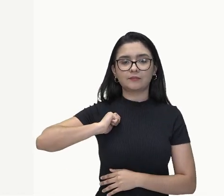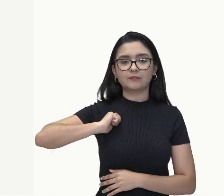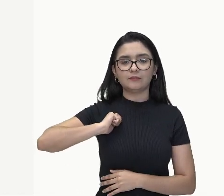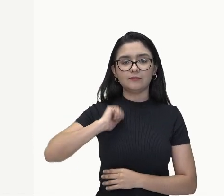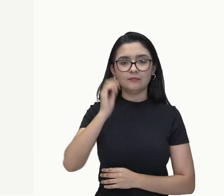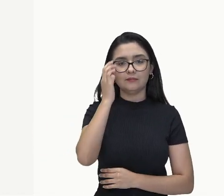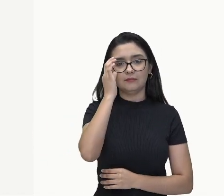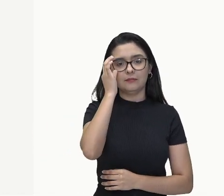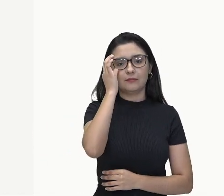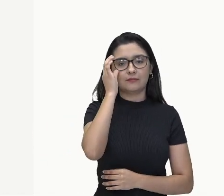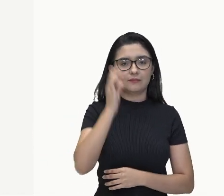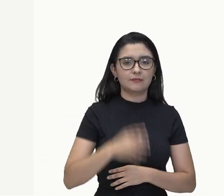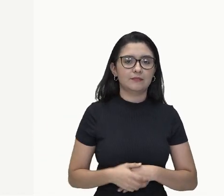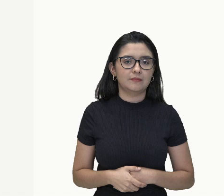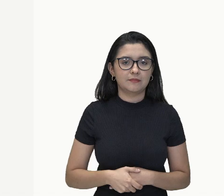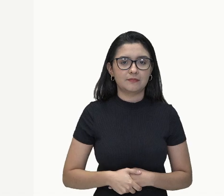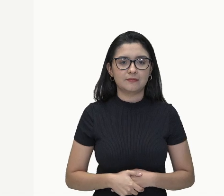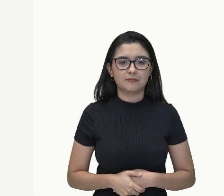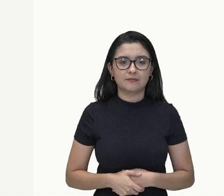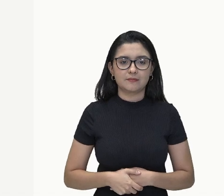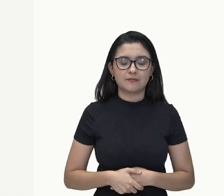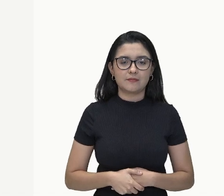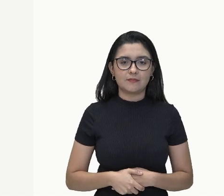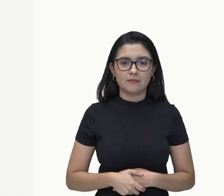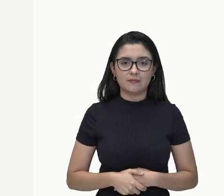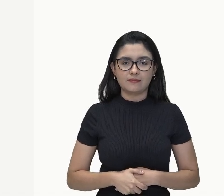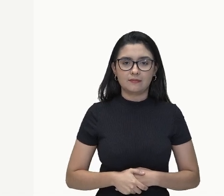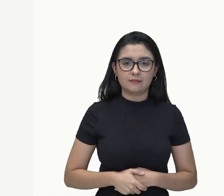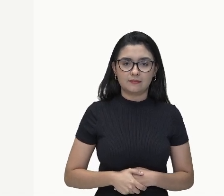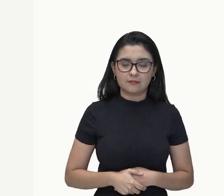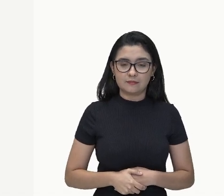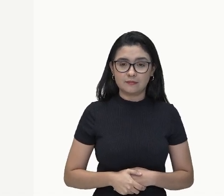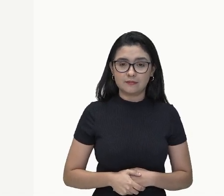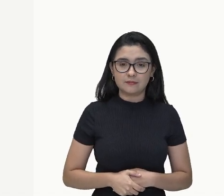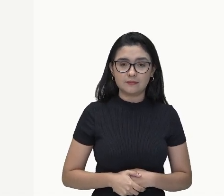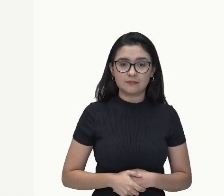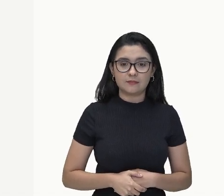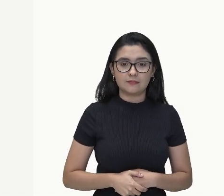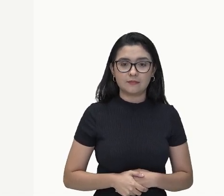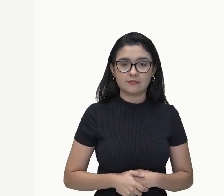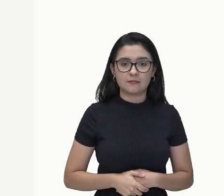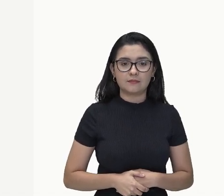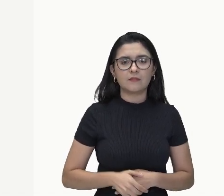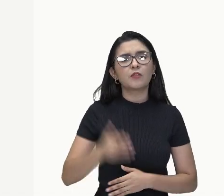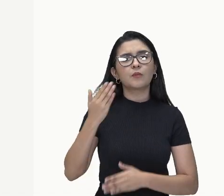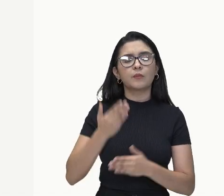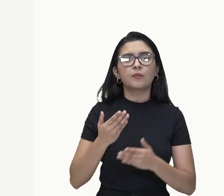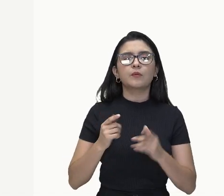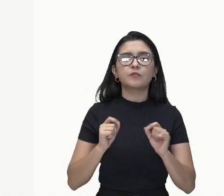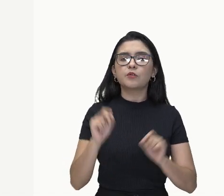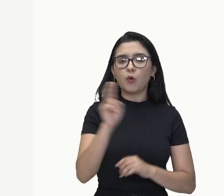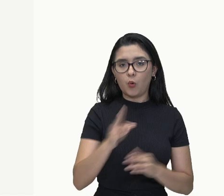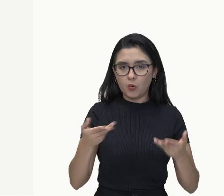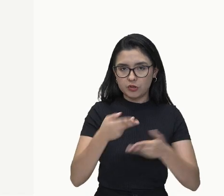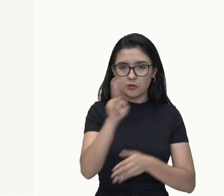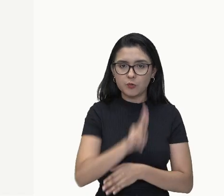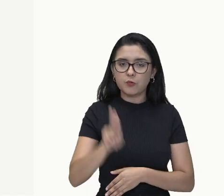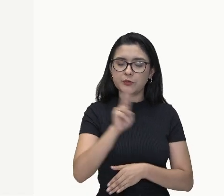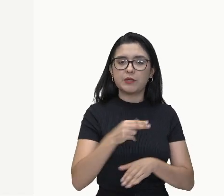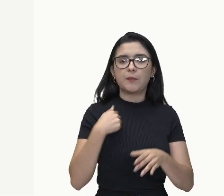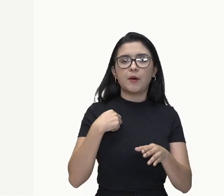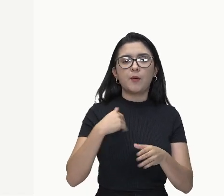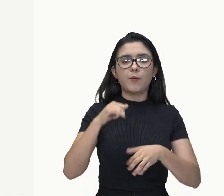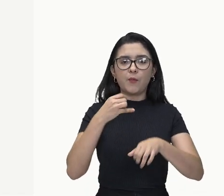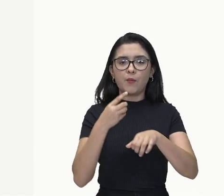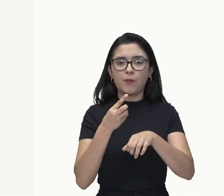por aquelas épocas. Né? No passado, hoje nós utilizamos o WhatsApp, né? o Facebook, sei